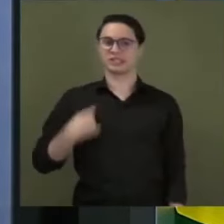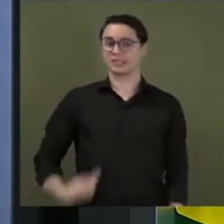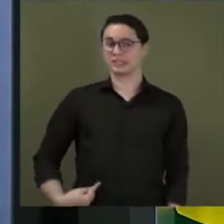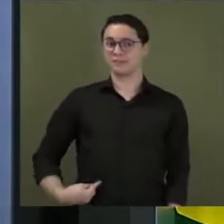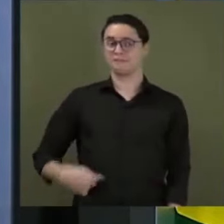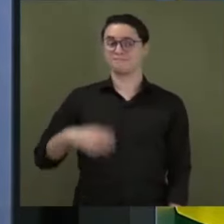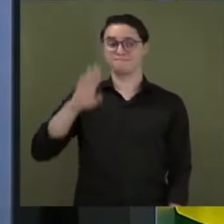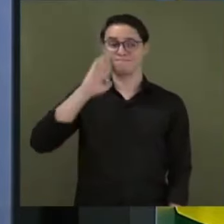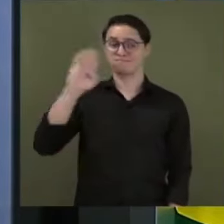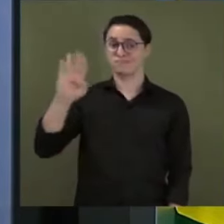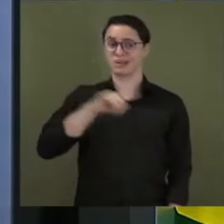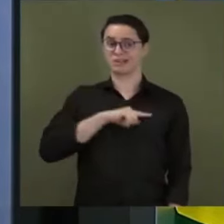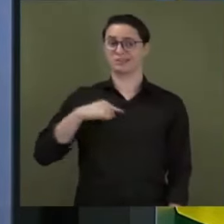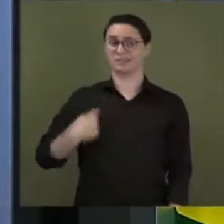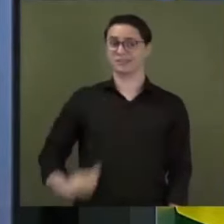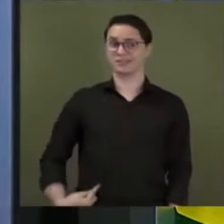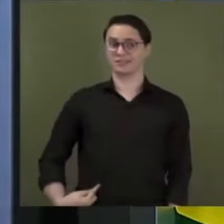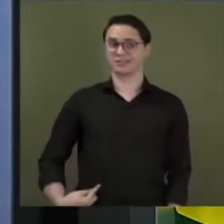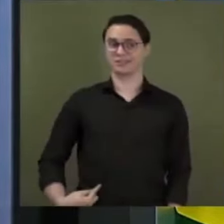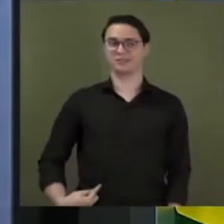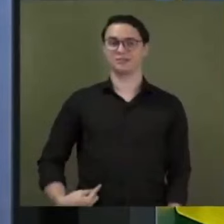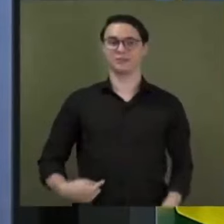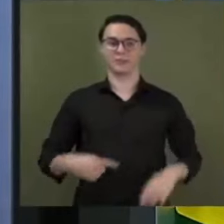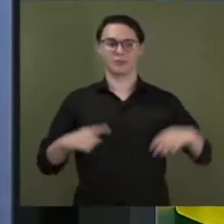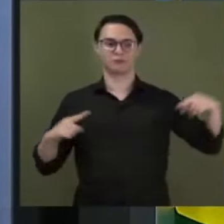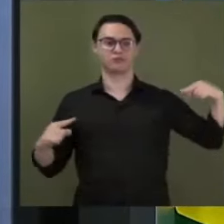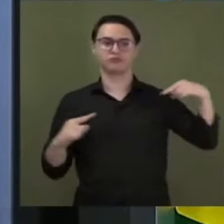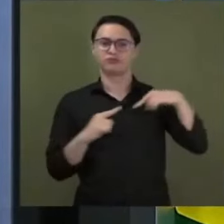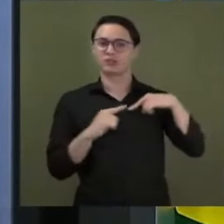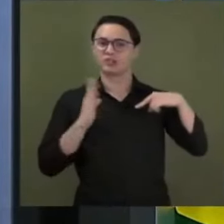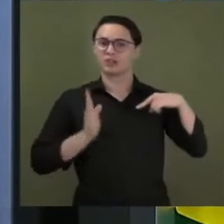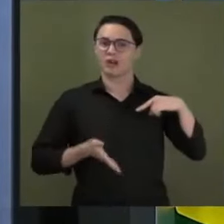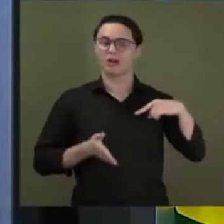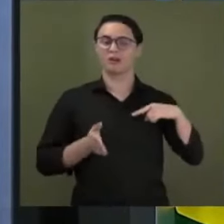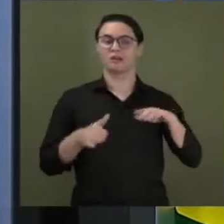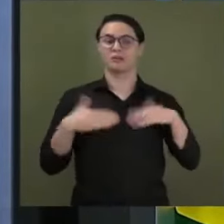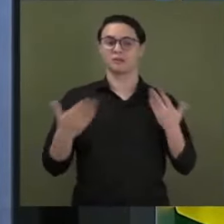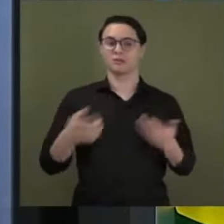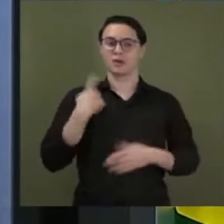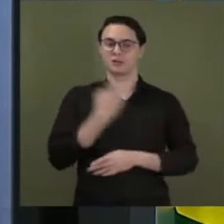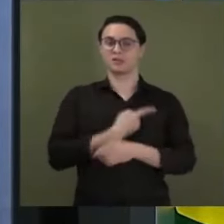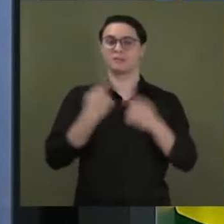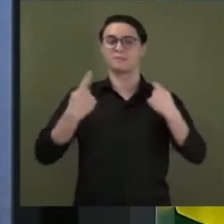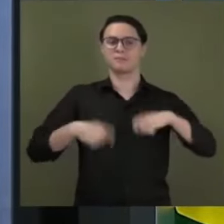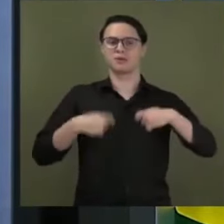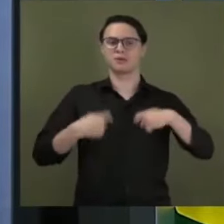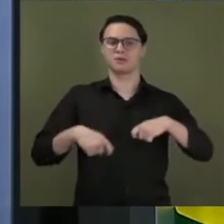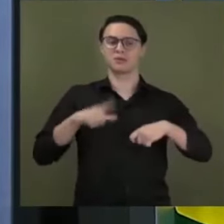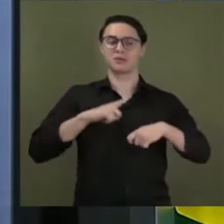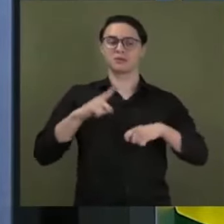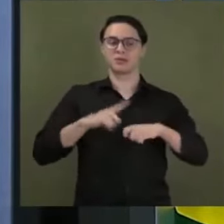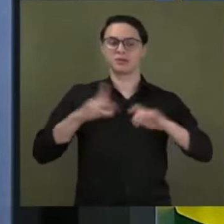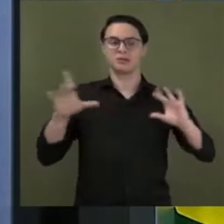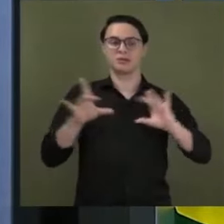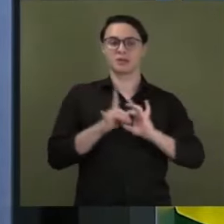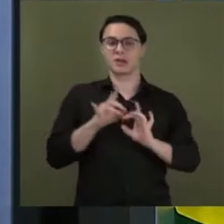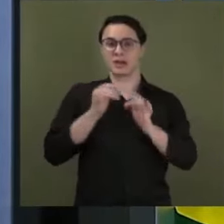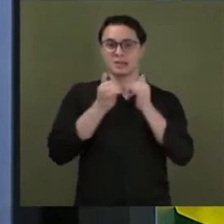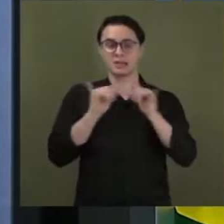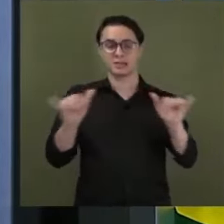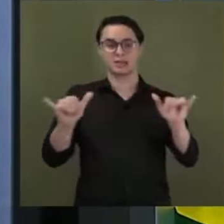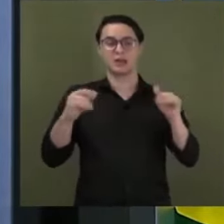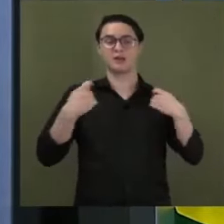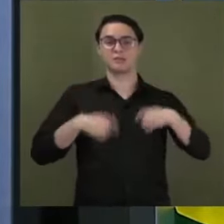mercado já é a China da Colômbia a Uruguai incluindo o Brasil nós precisamos de uma integração energética nós